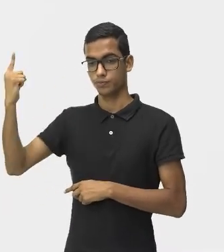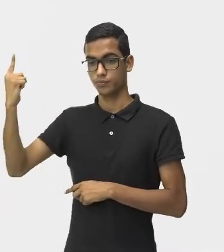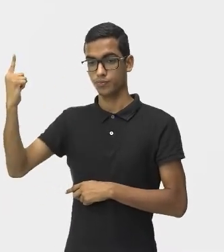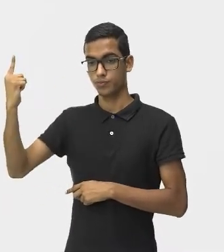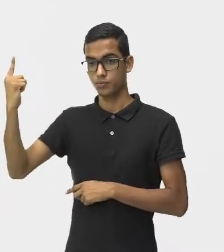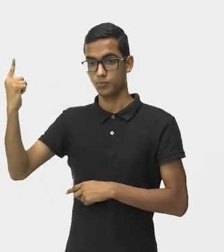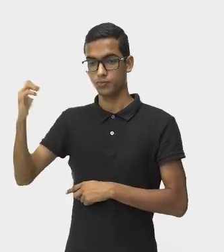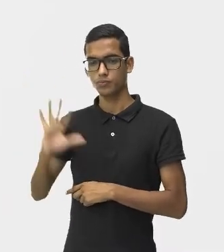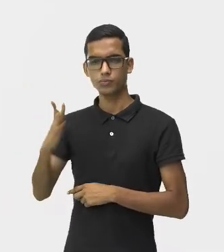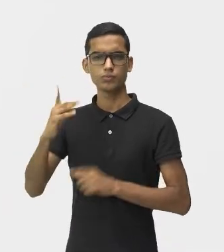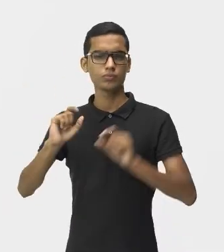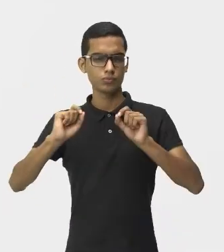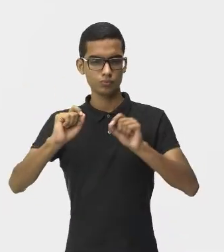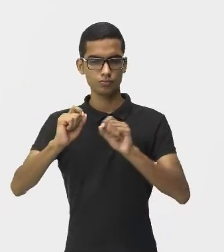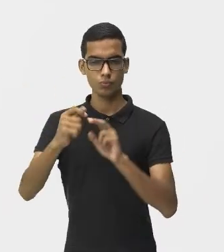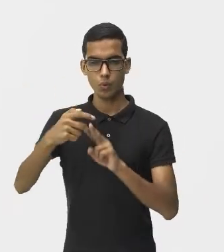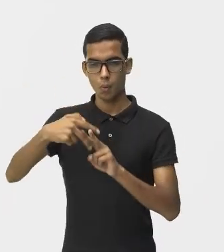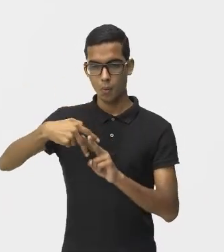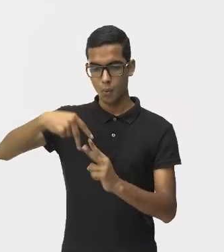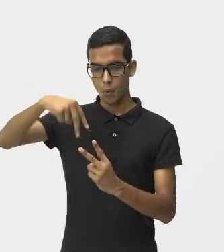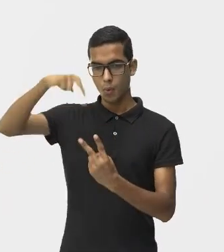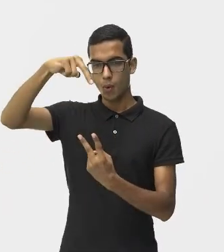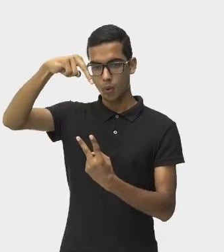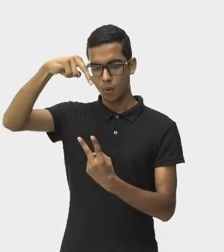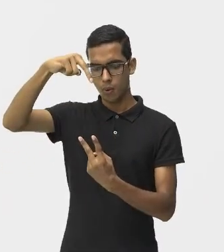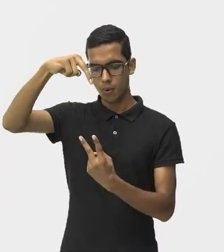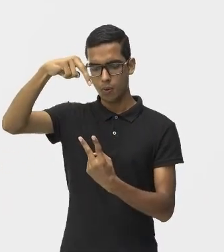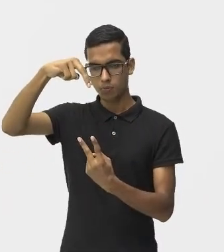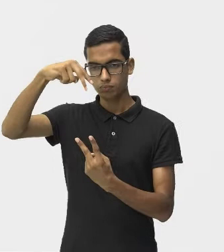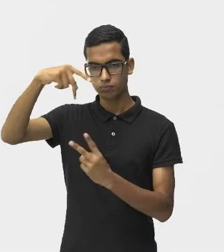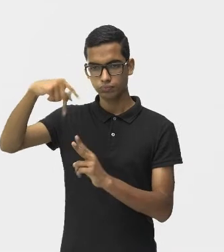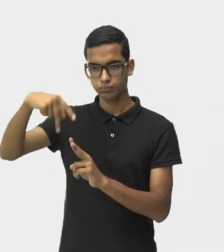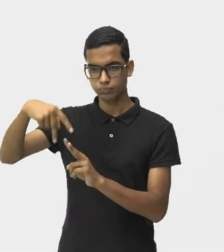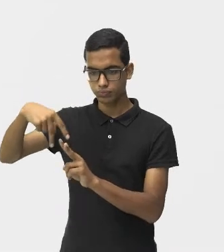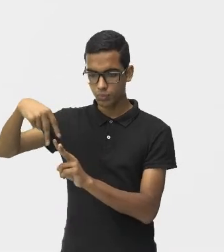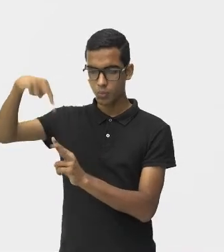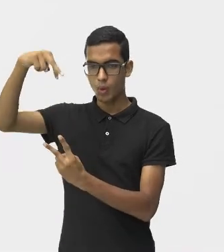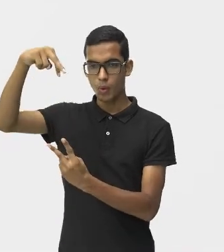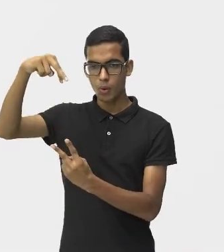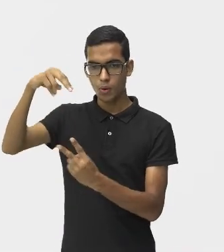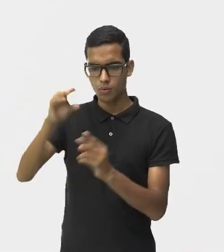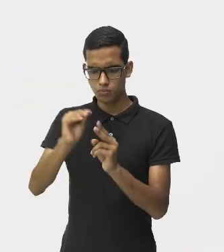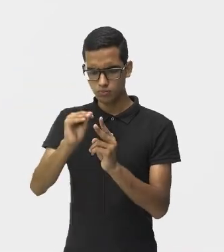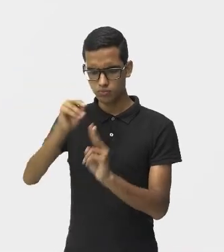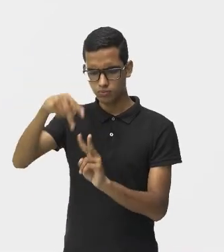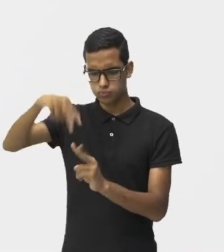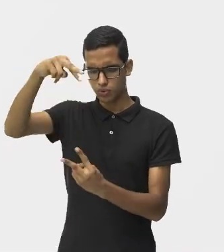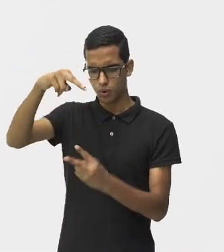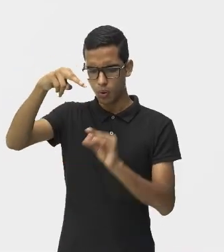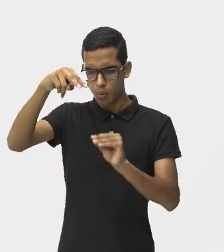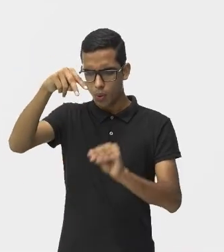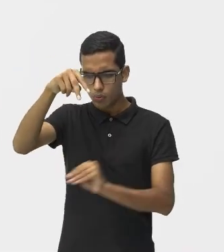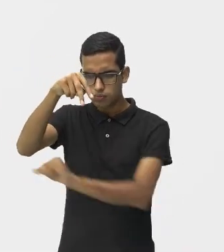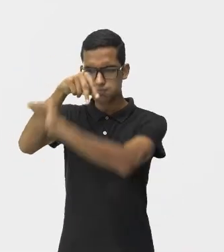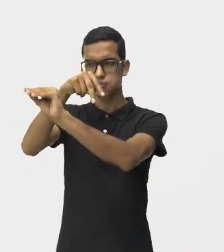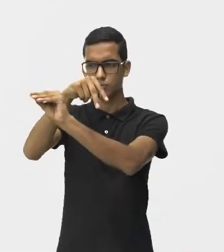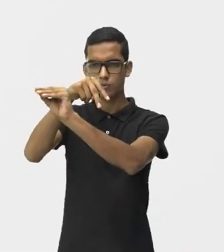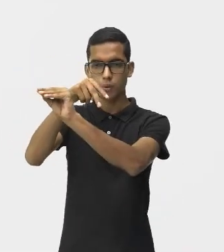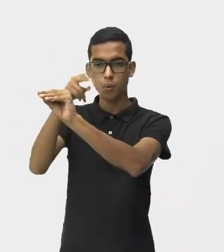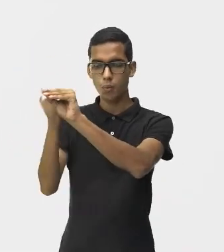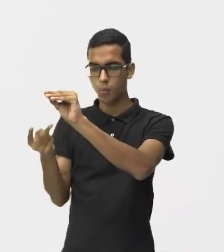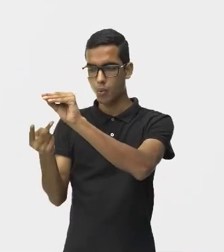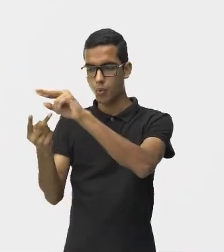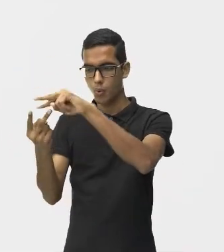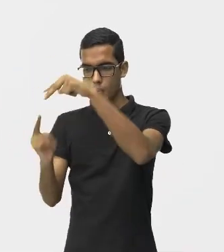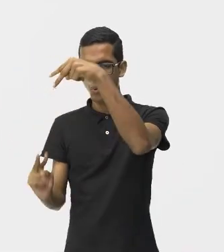aqui no rosa. Ou seja, né, ocorreu a troca desse material em cromossomos que não são